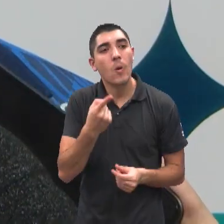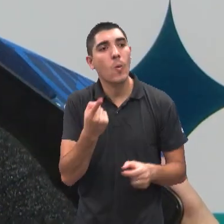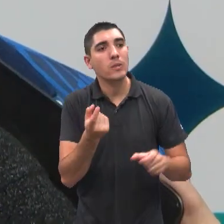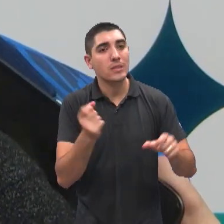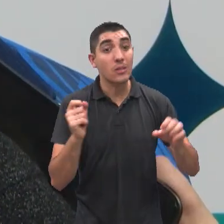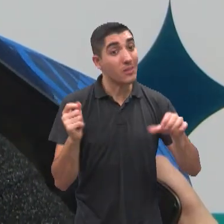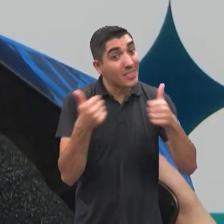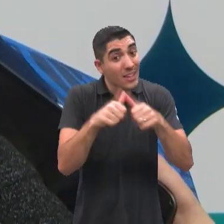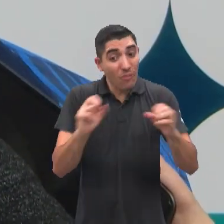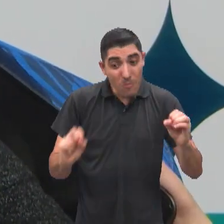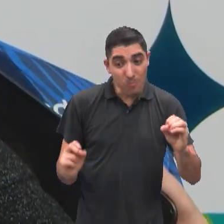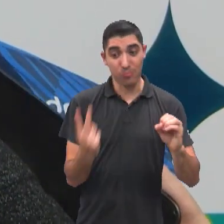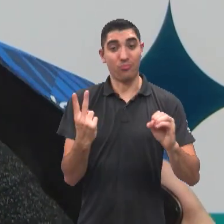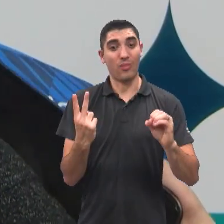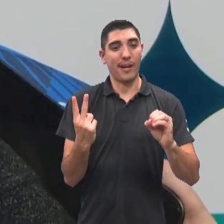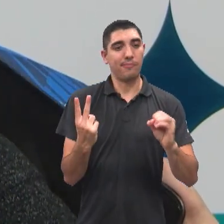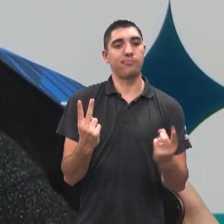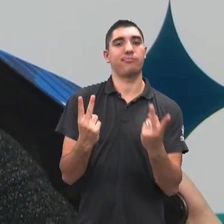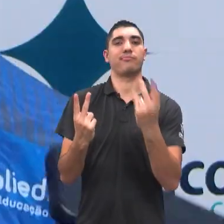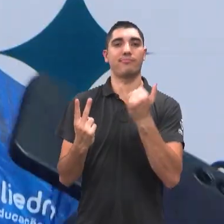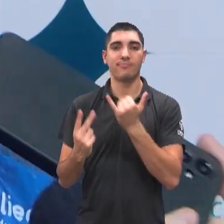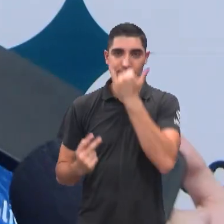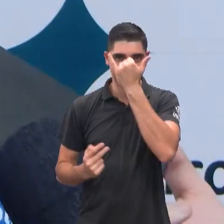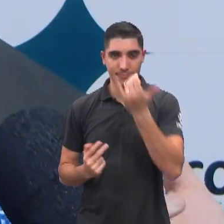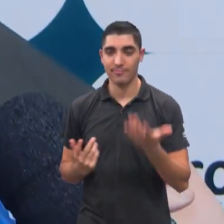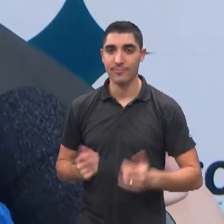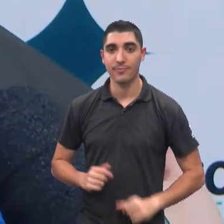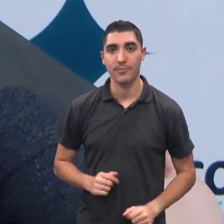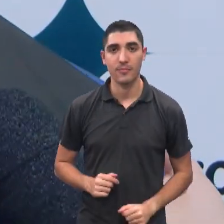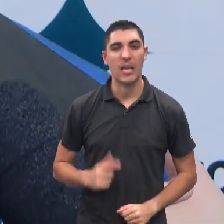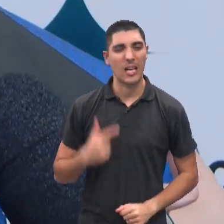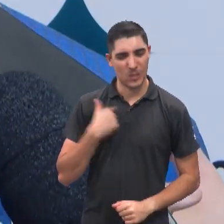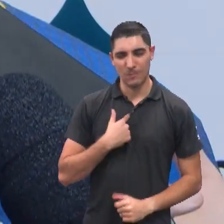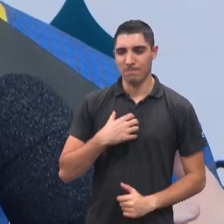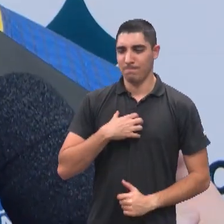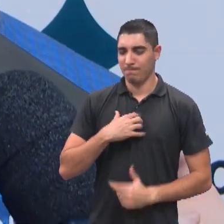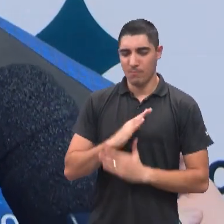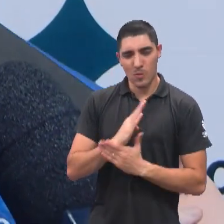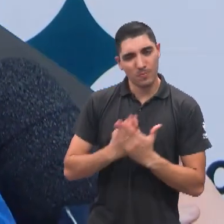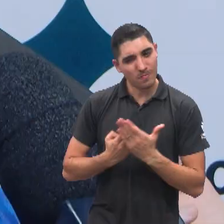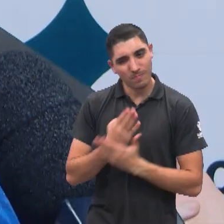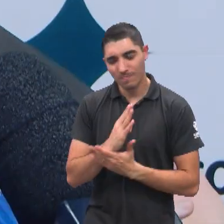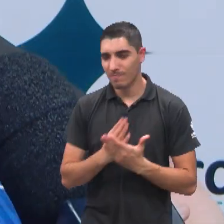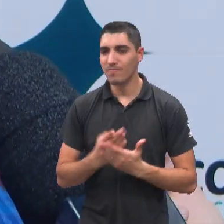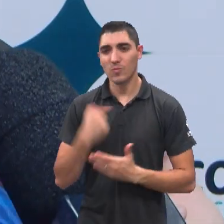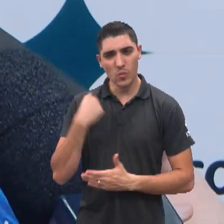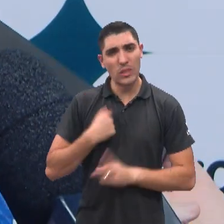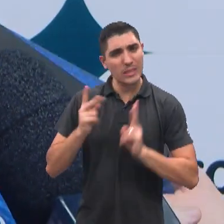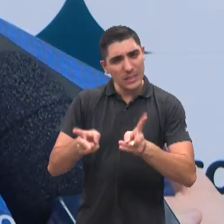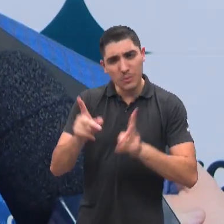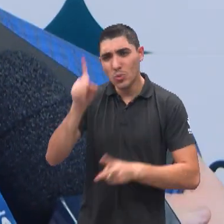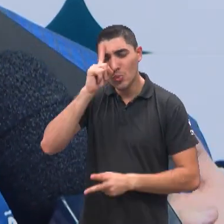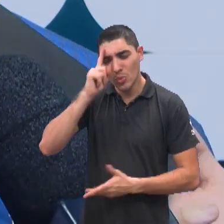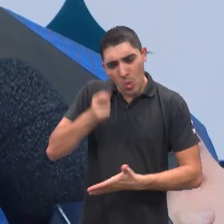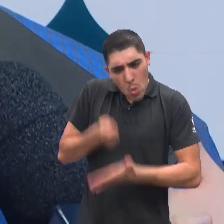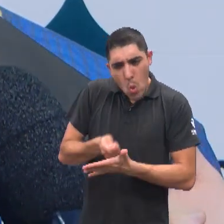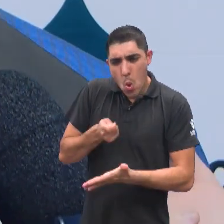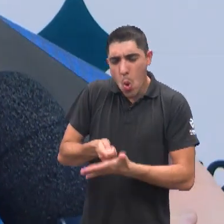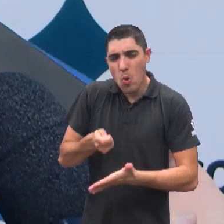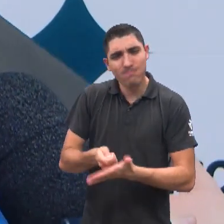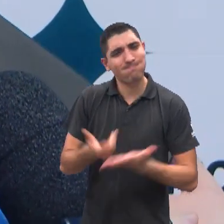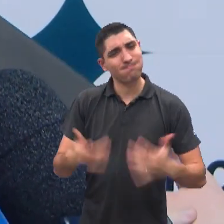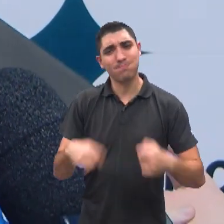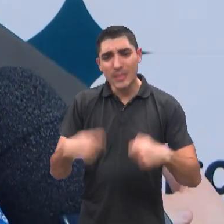vitória nos mínimos detalhes ali no finalzinho. Incomoda bastante, né? A gente na equipe se cobra bastante para sair esses 3 pontos, essa